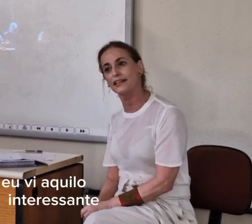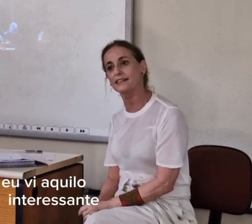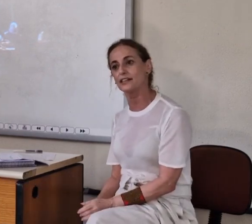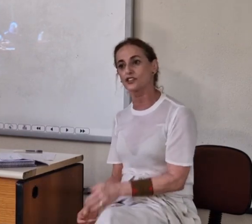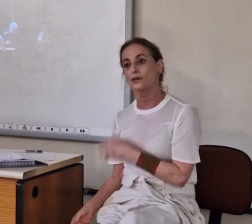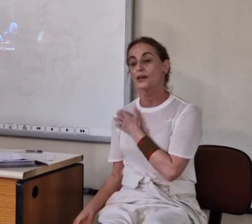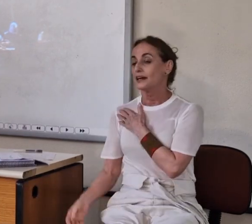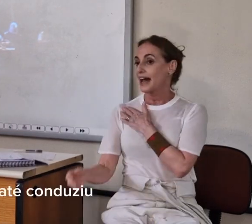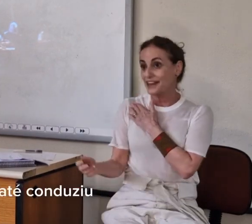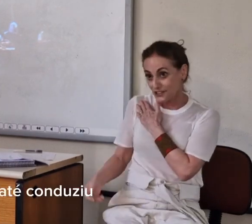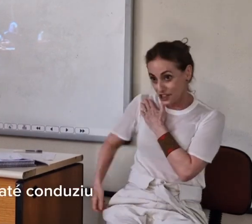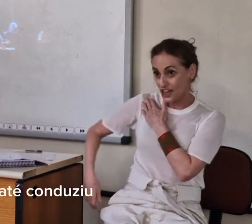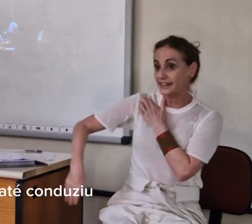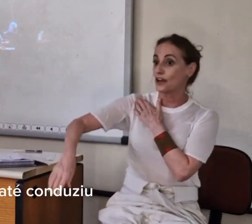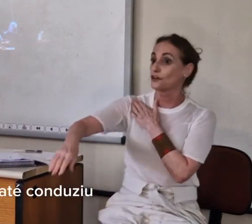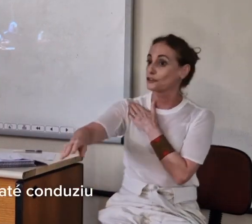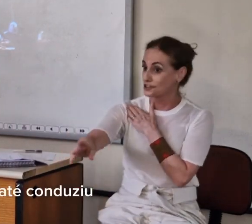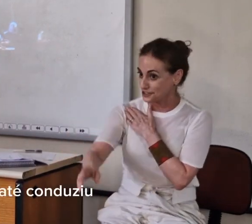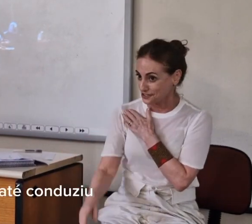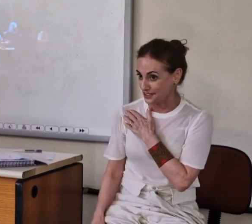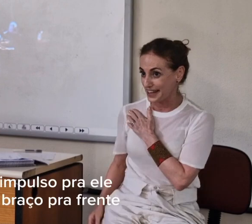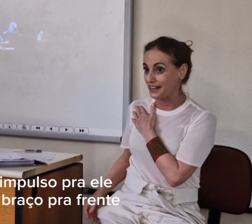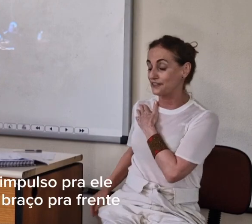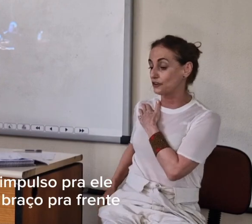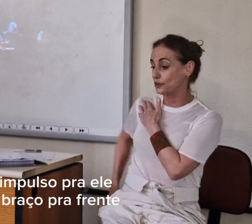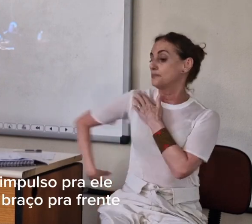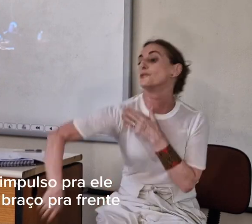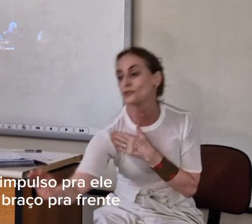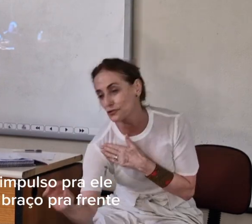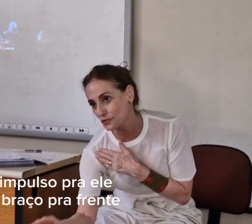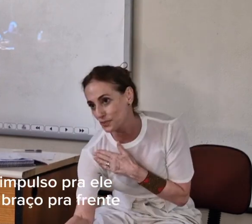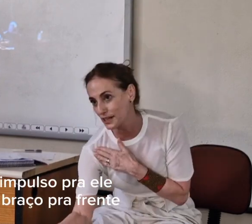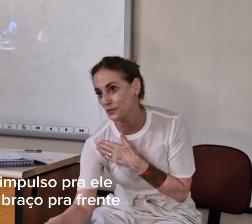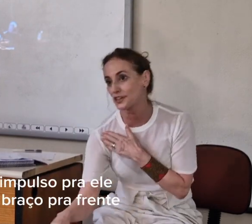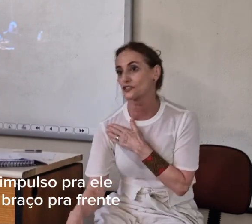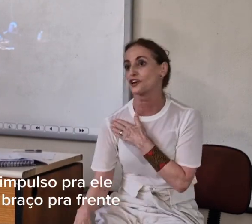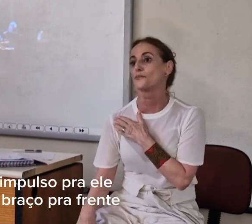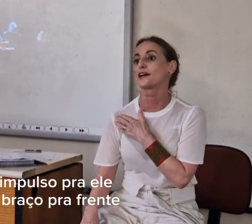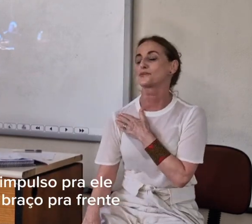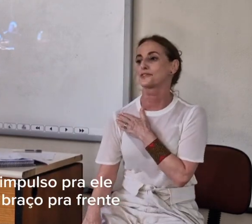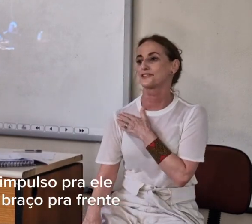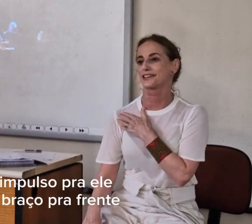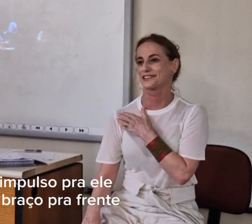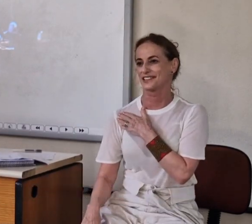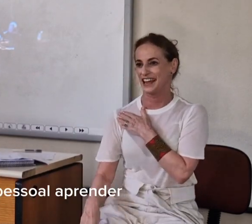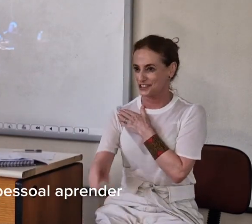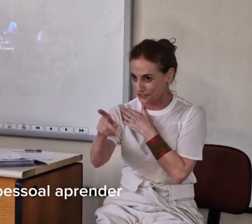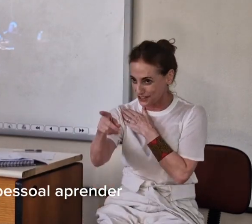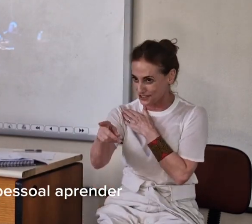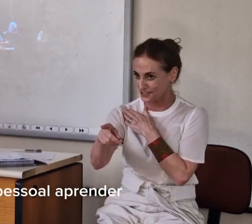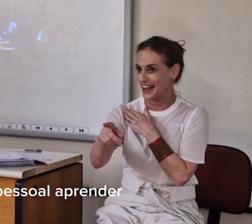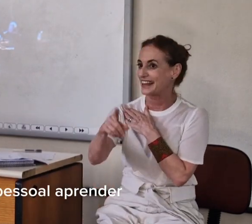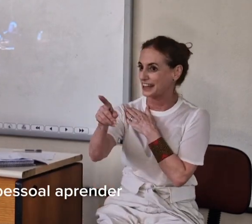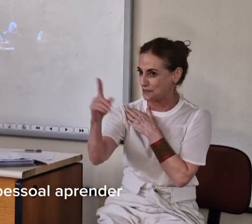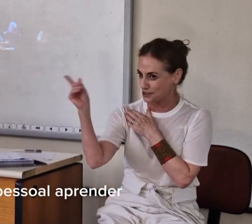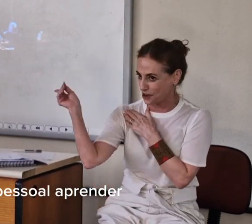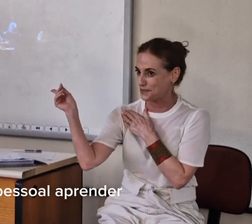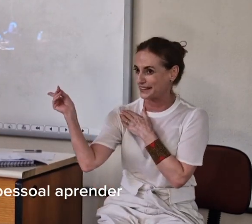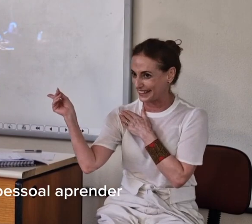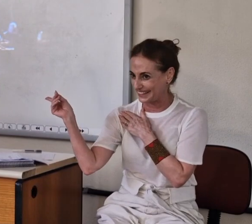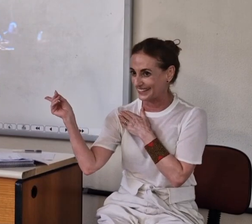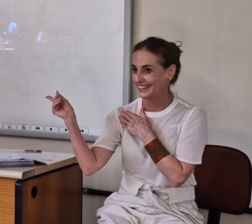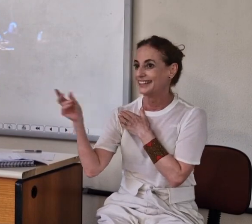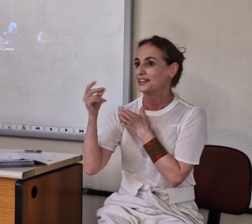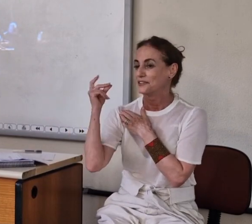tão interessante, aí você já até conduziu. Ele vem de impulso pra ele poder jogar o braço pra frente. É difícil, sim. Até o